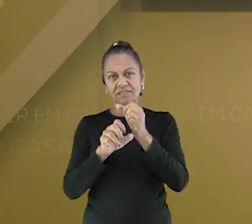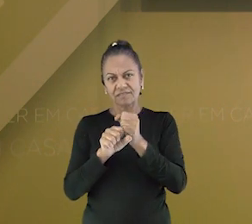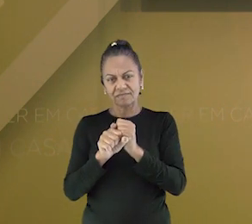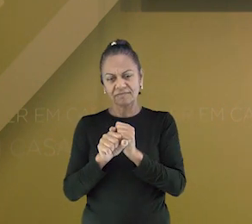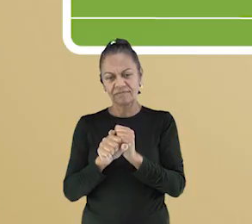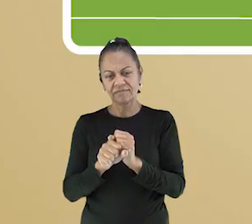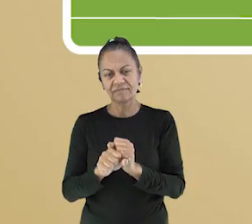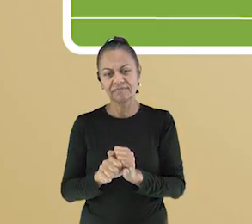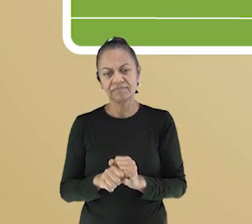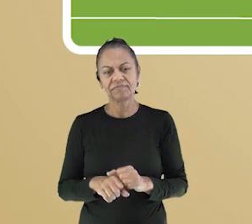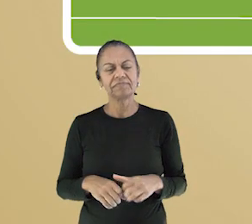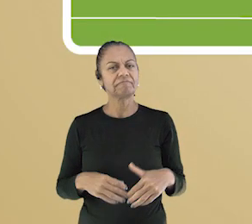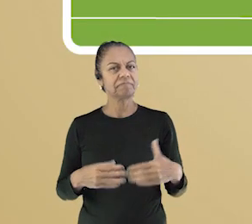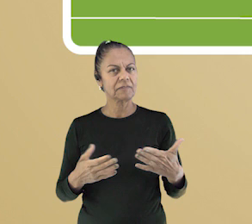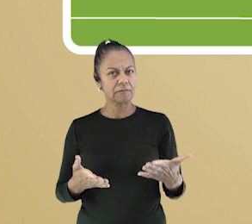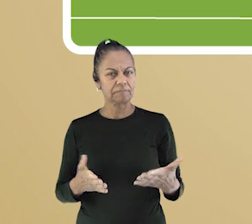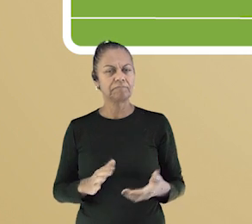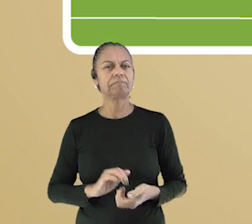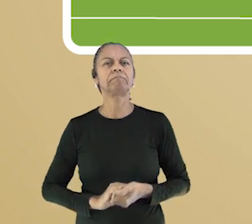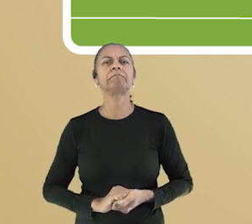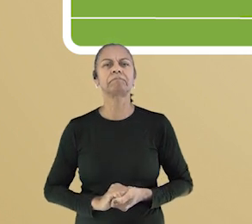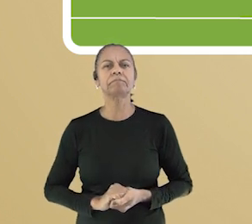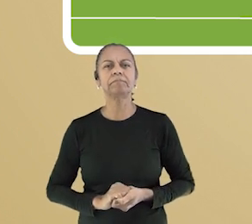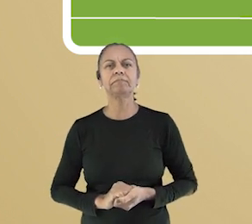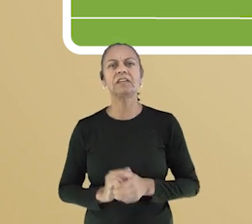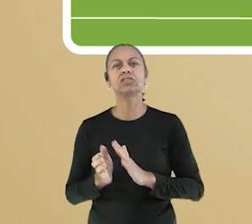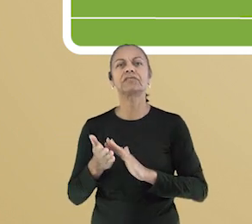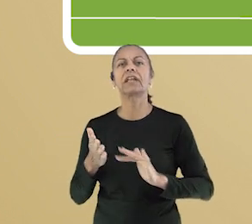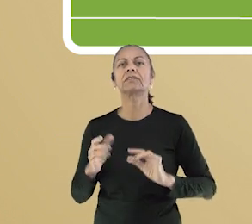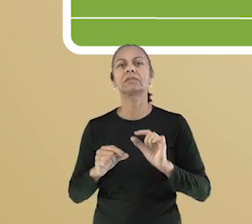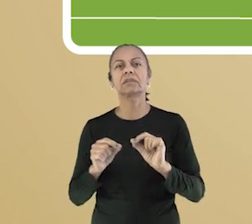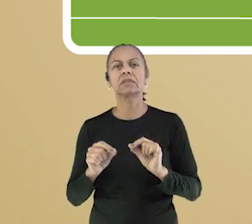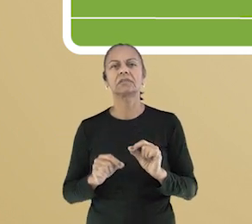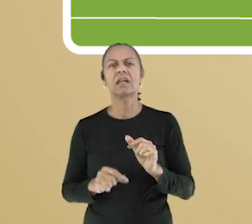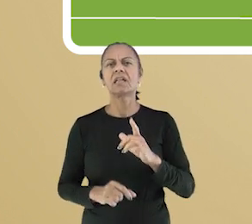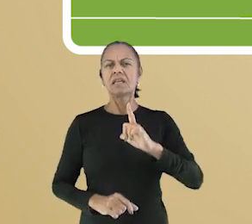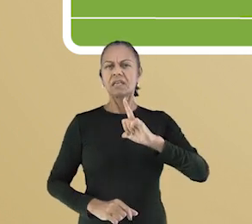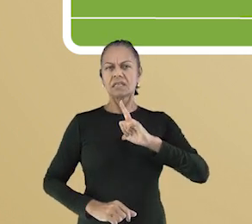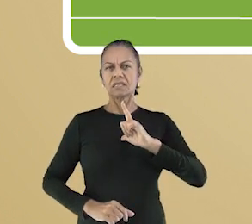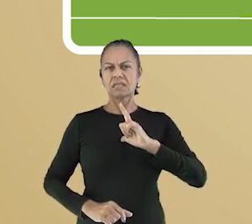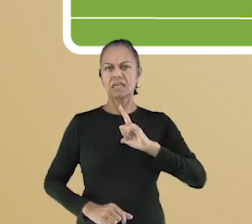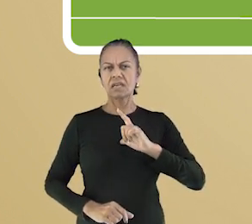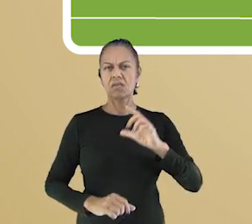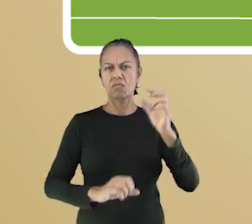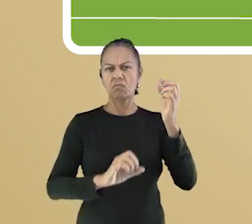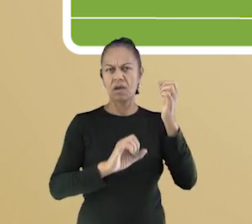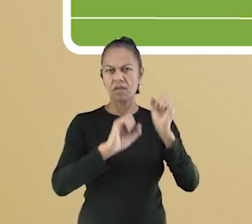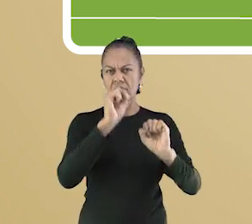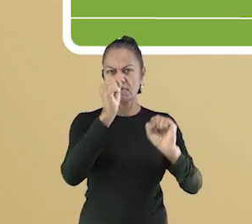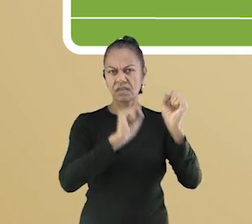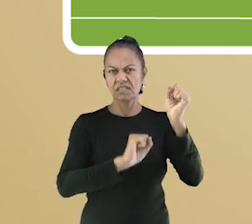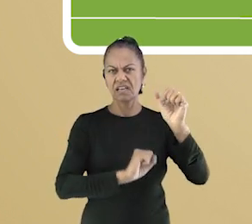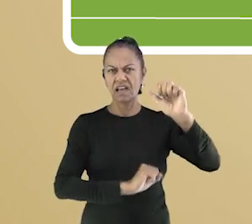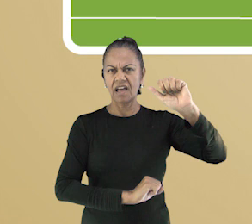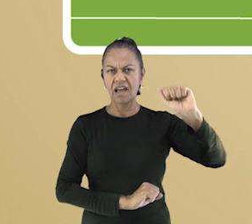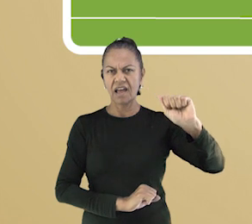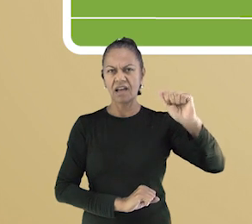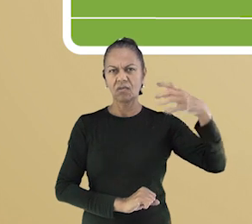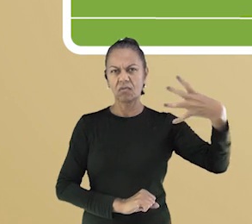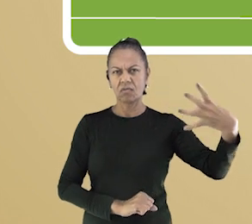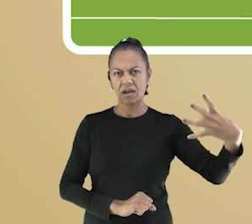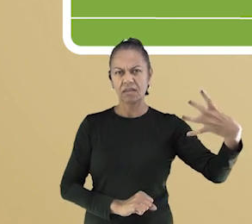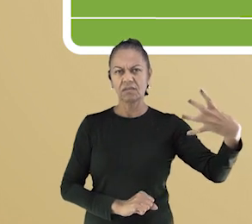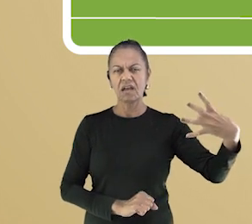revisão? Gente, nossa questão é a seguinte: a empresa A4, de produção de papel e